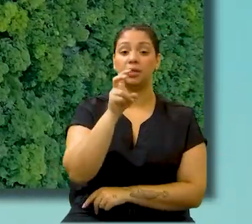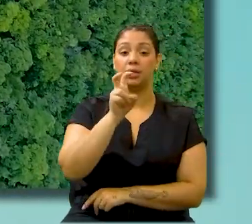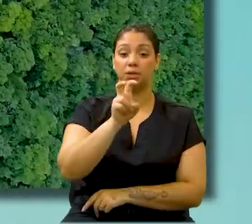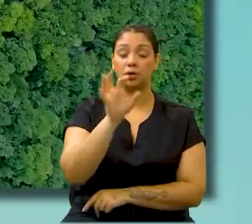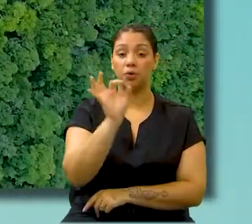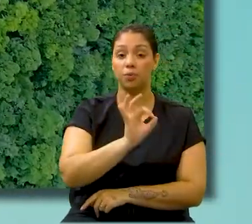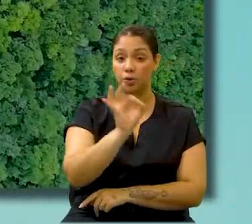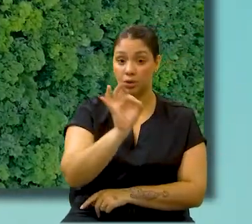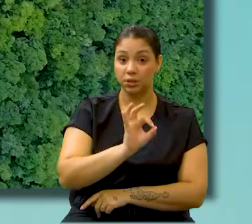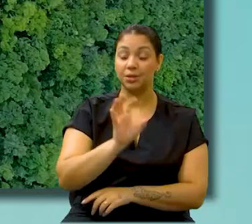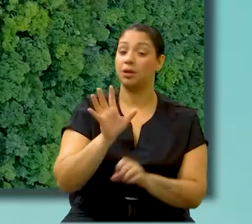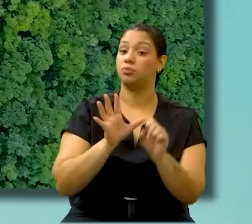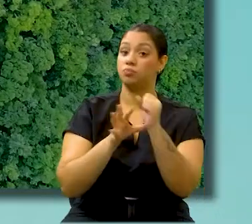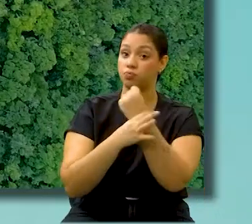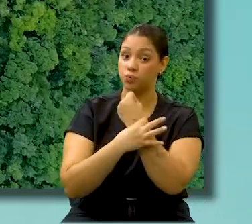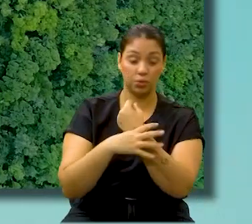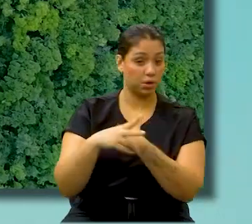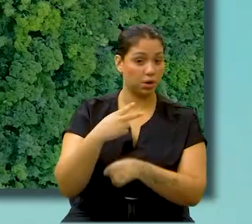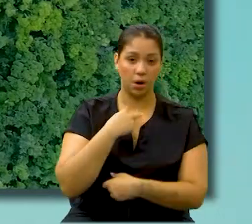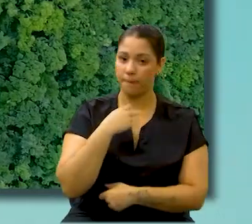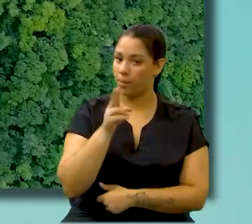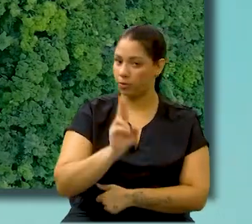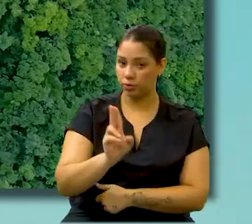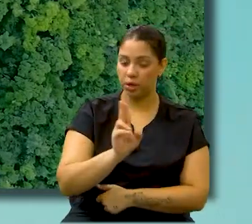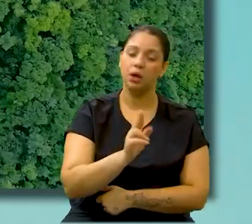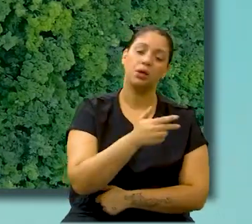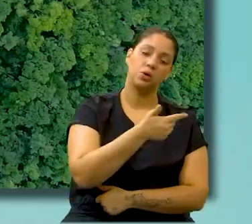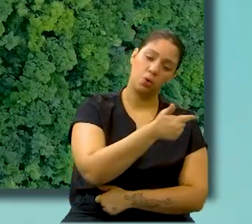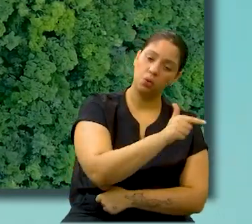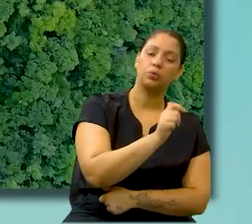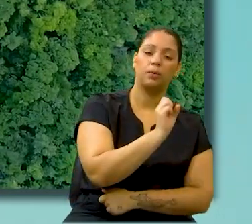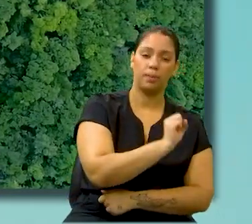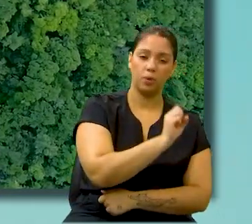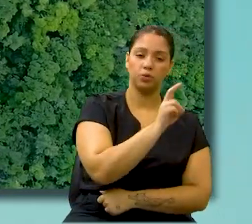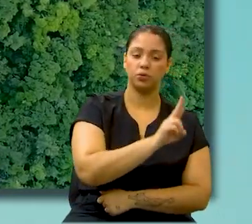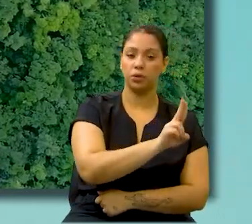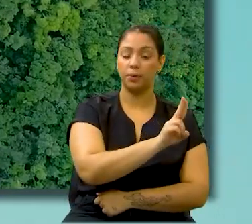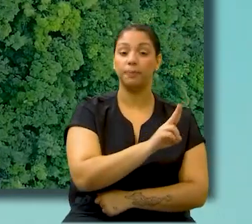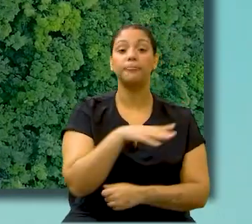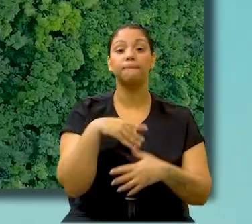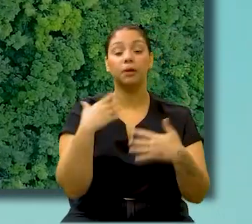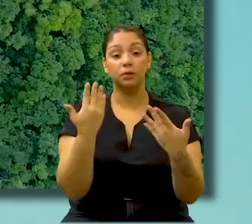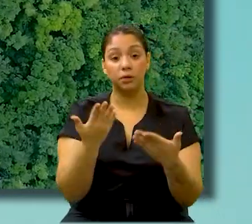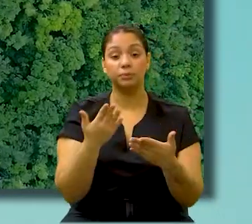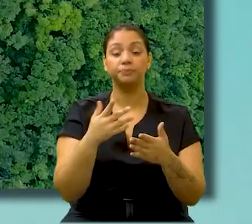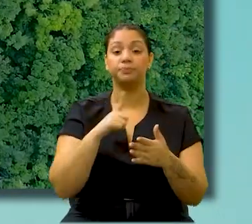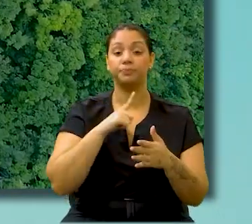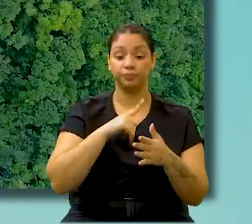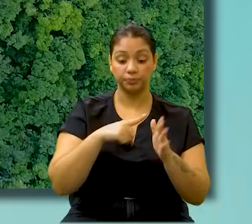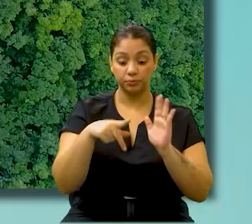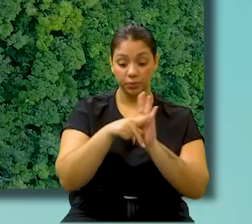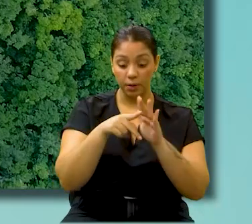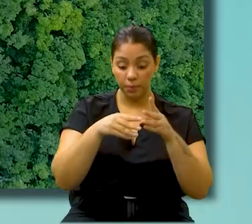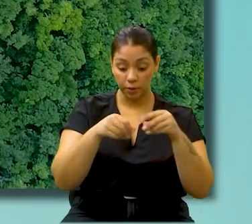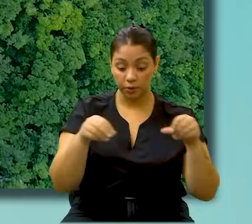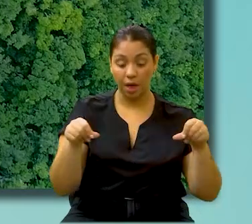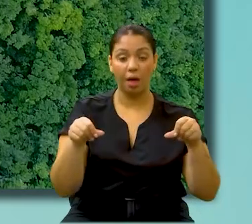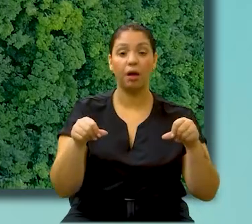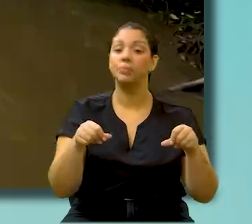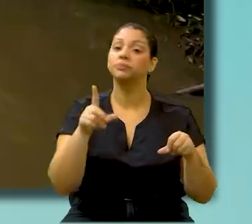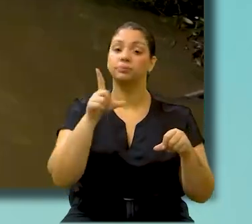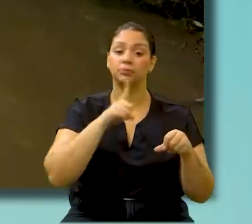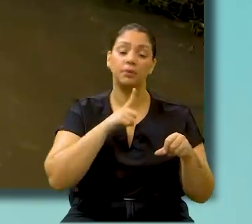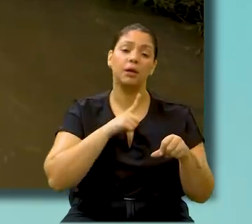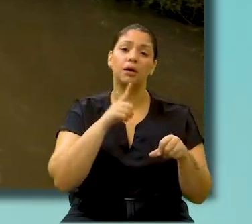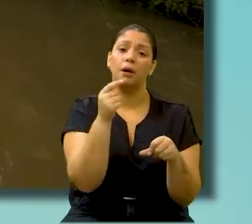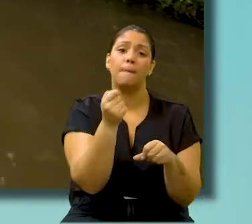35% de preservação e o restante você pode utilizar. Então, para quem é proprietário na Amazônia Legal,